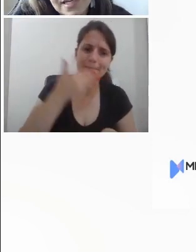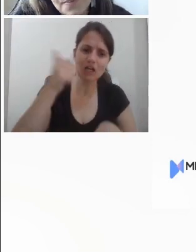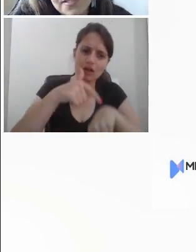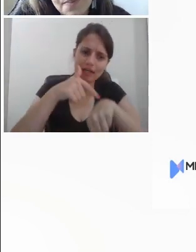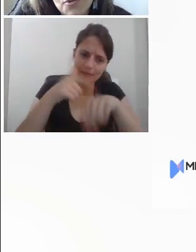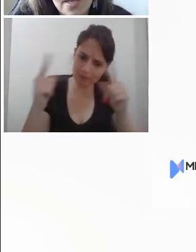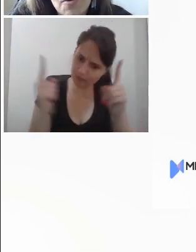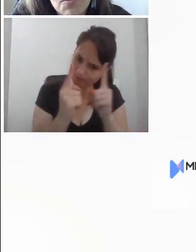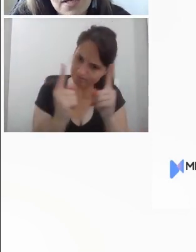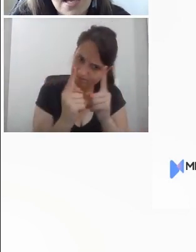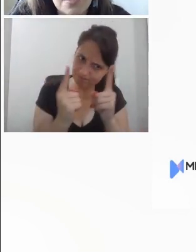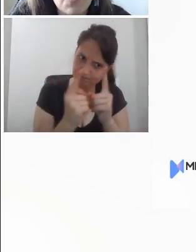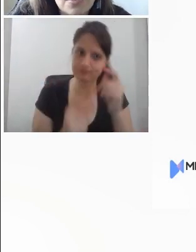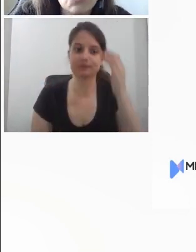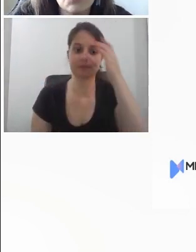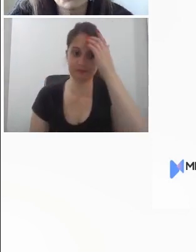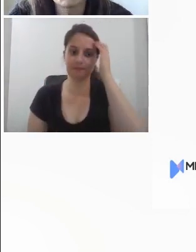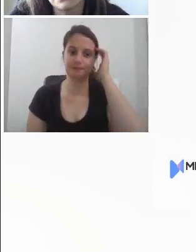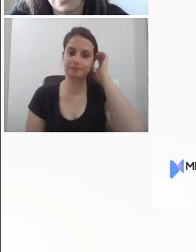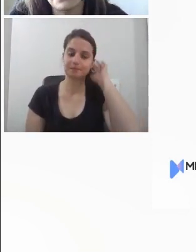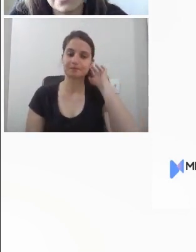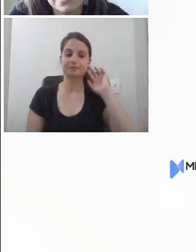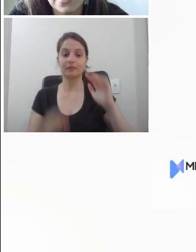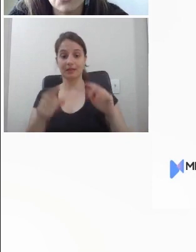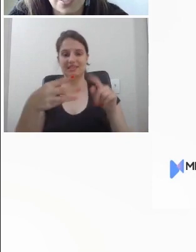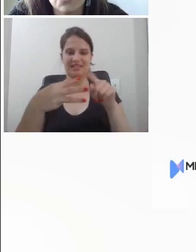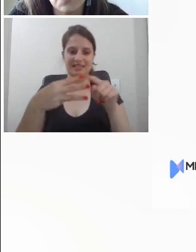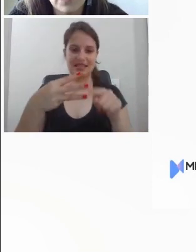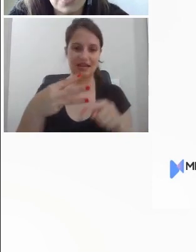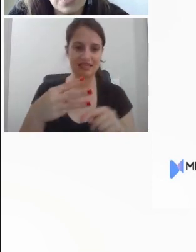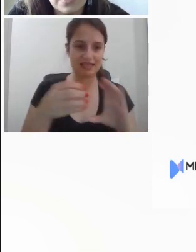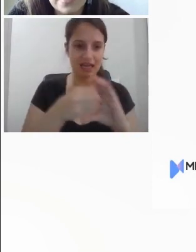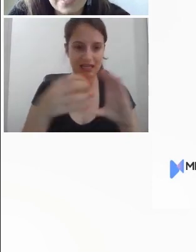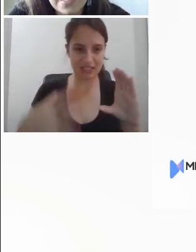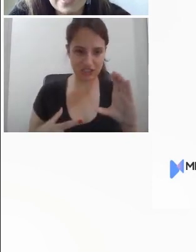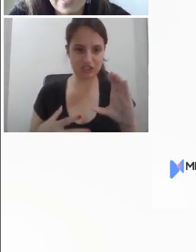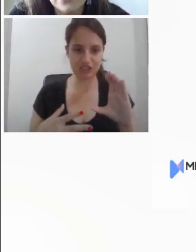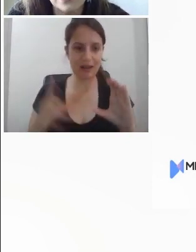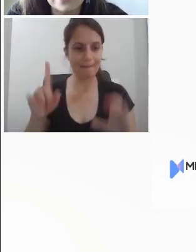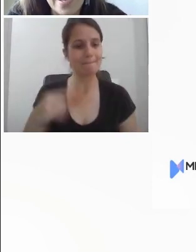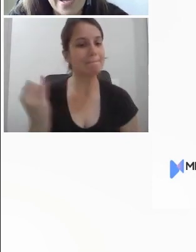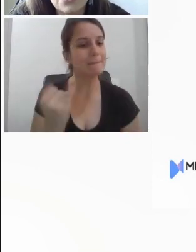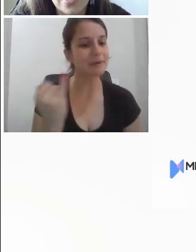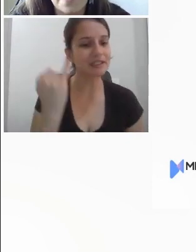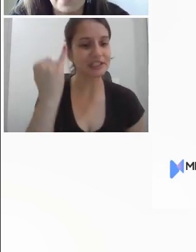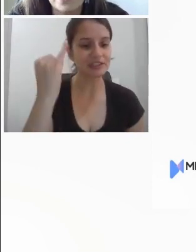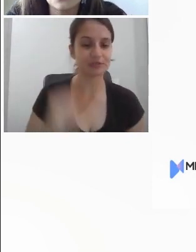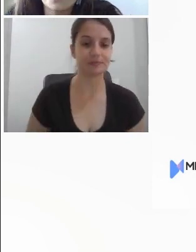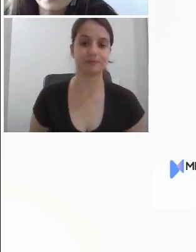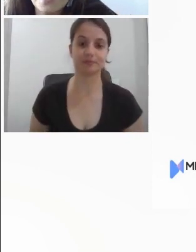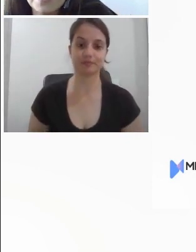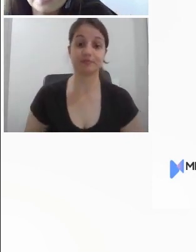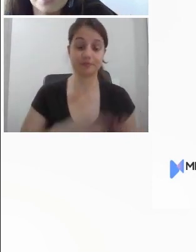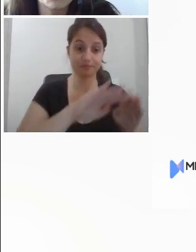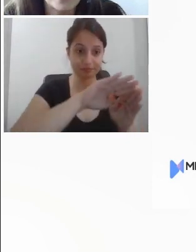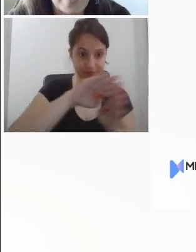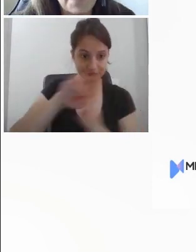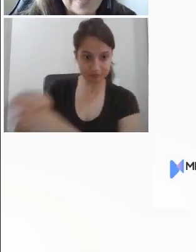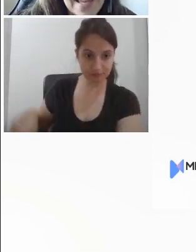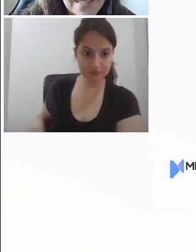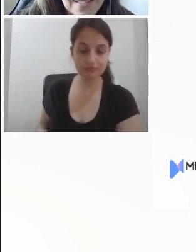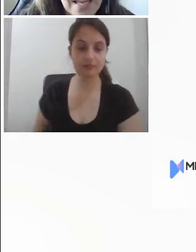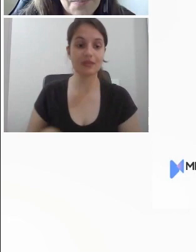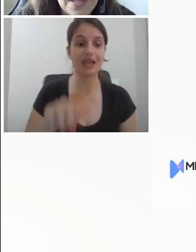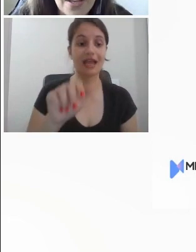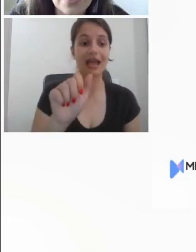esses três princípios reúnem aí um resumo do que é a mentalidade ágil E aí agilidade é mais sobre adaptação do que